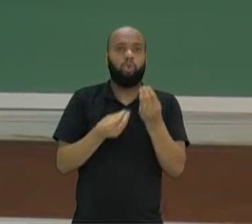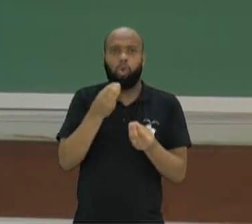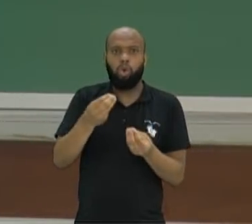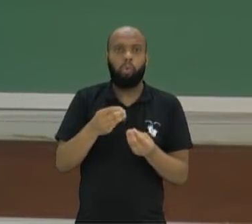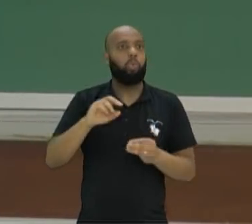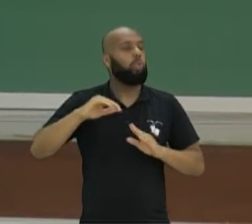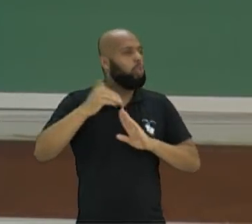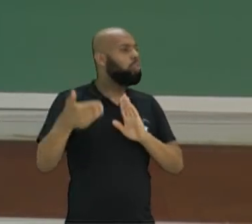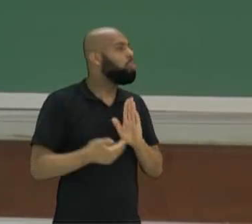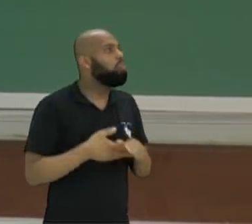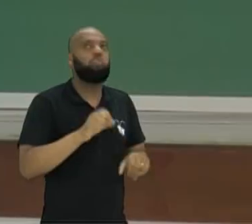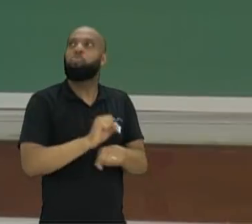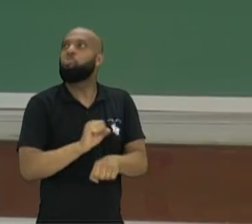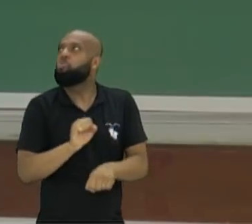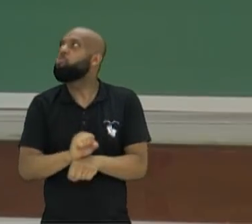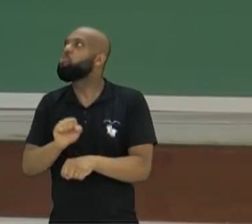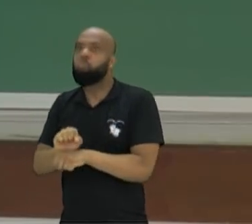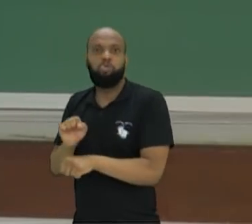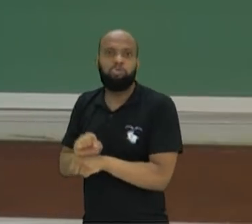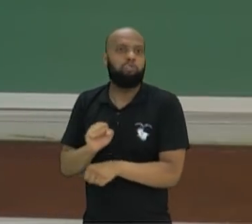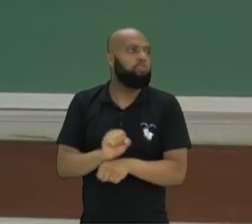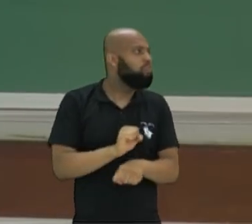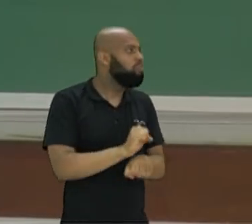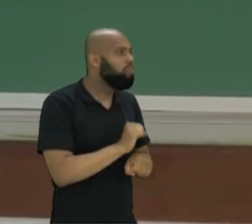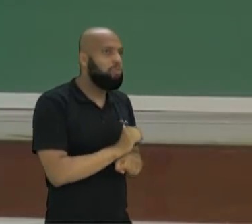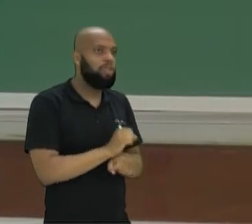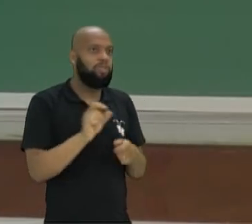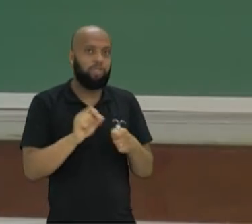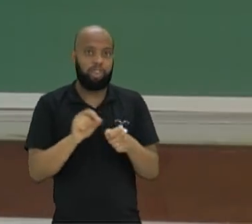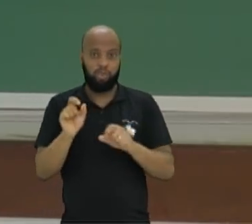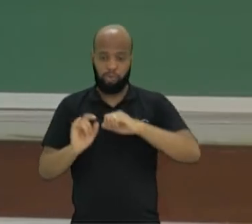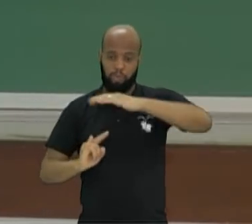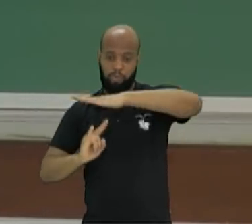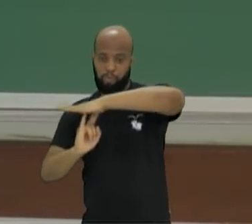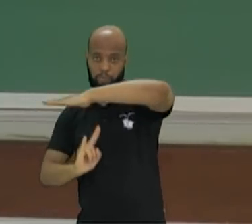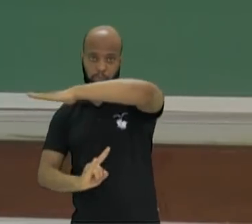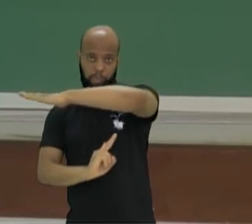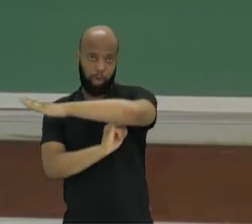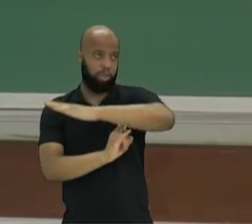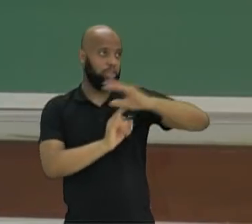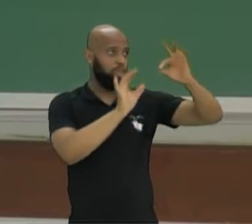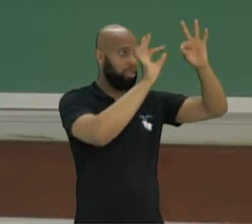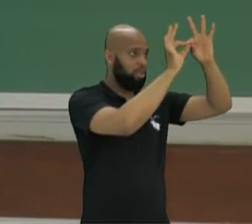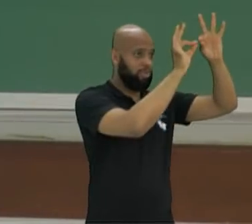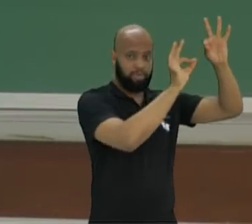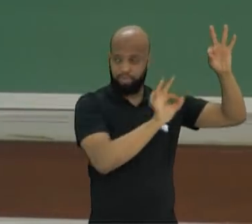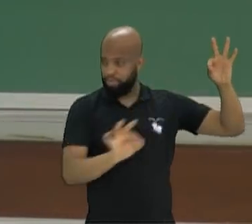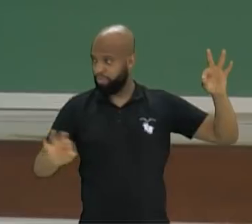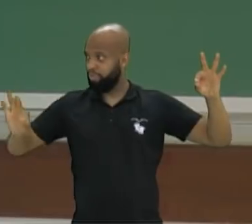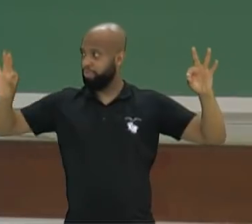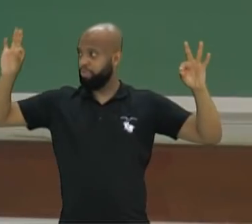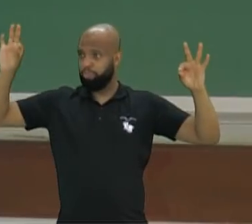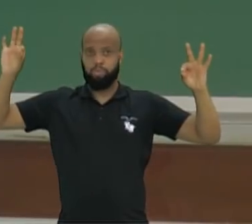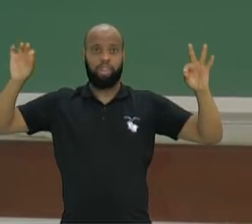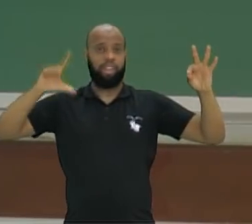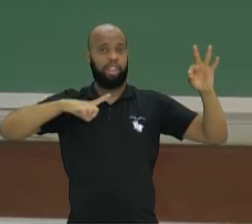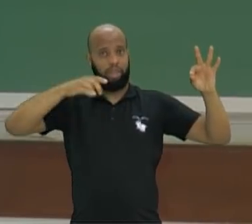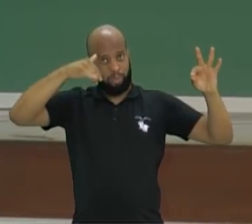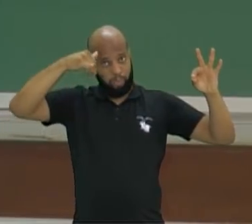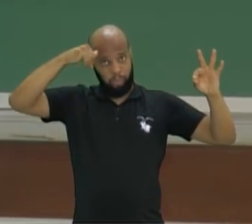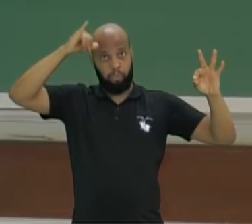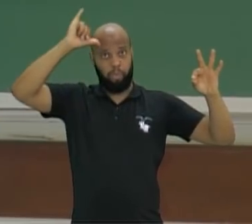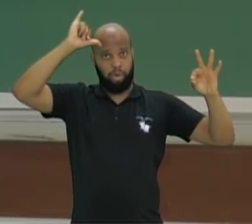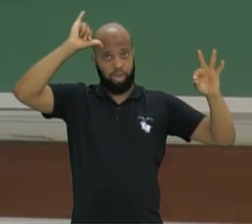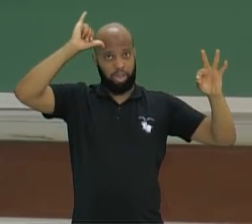todo mundo esperando, né? Ele pegou de ponta a ponta da ponte um fio ligando de Recife até a ilha de Vaz e pegou um boi